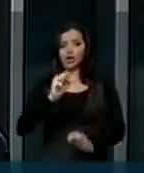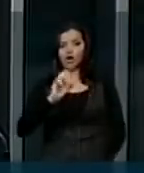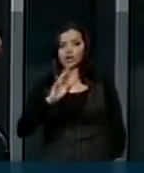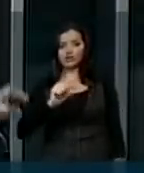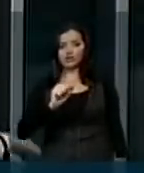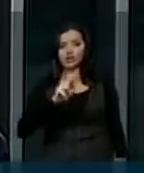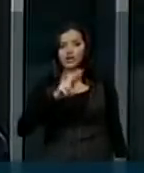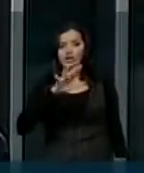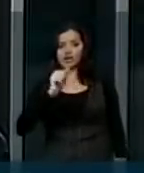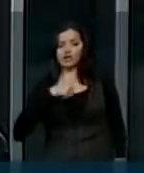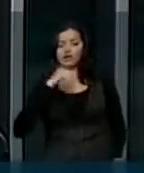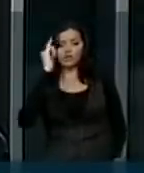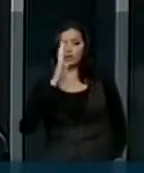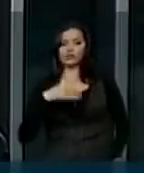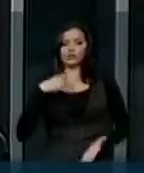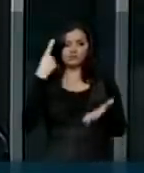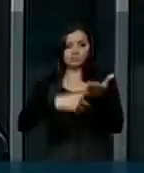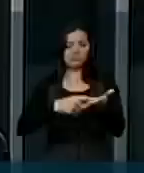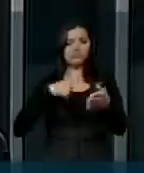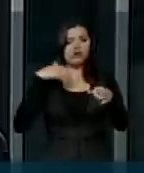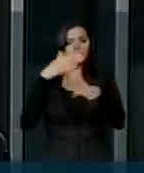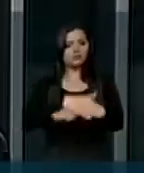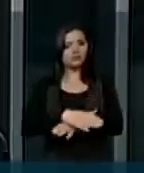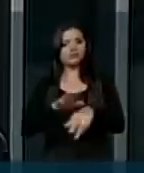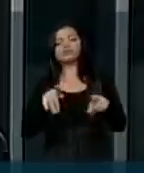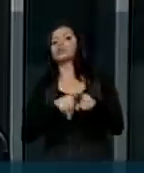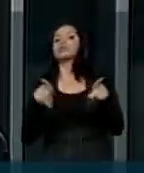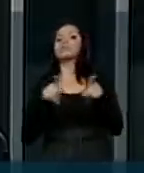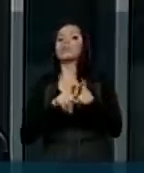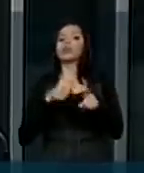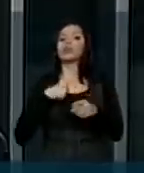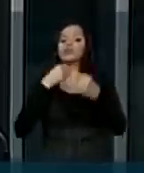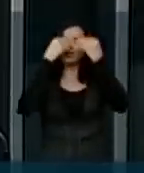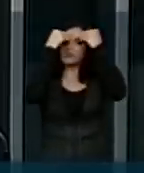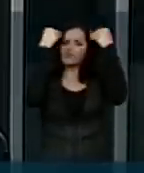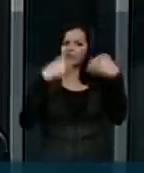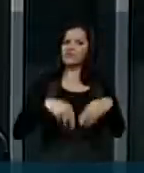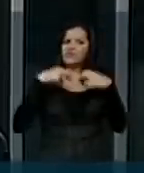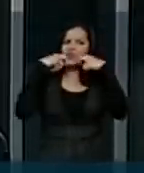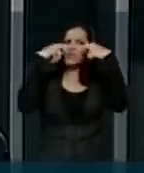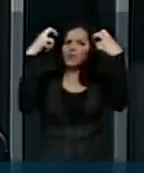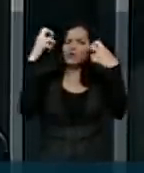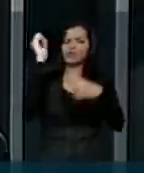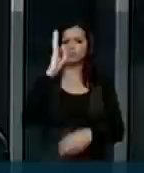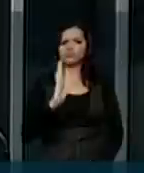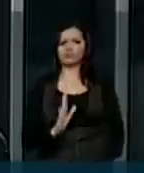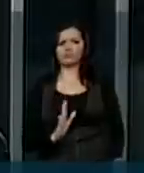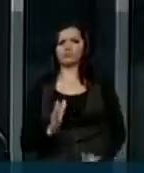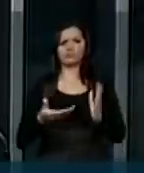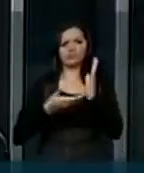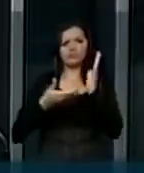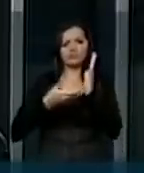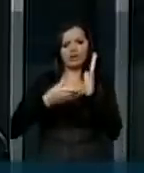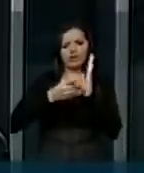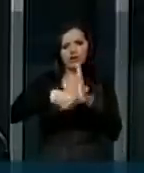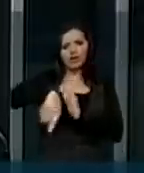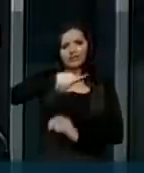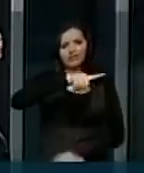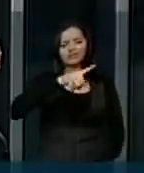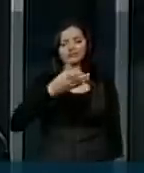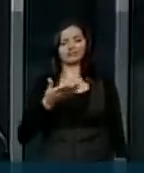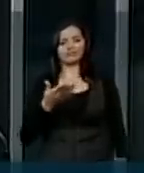é signatário, e avilta esse parlamento, que mais uma vez tem a